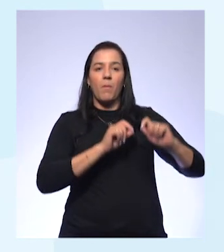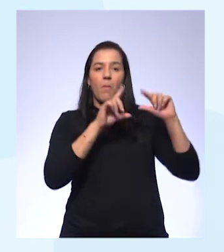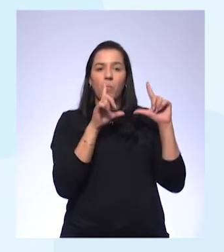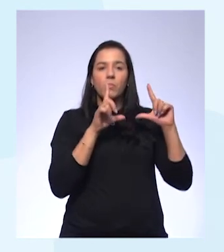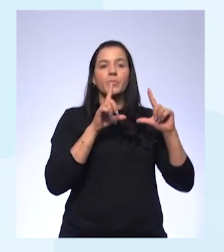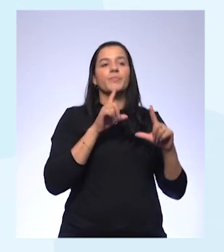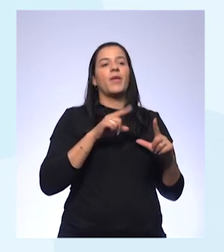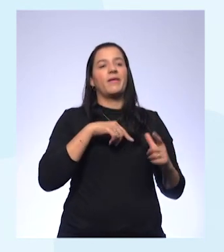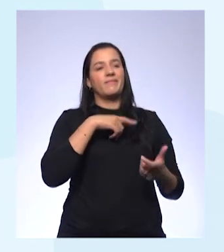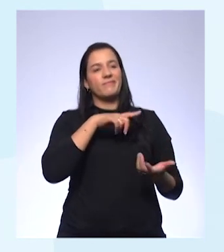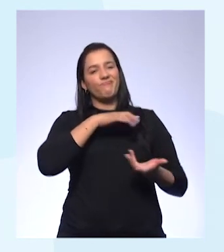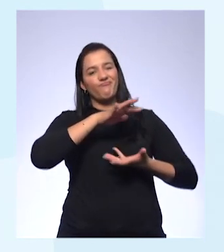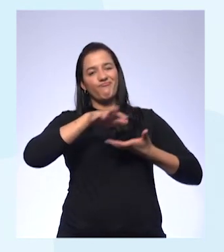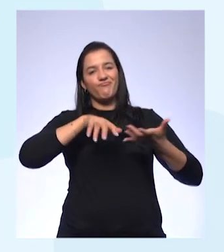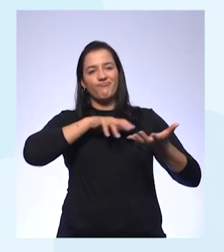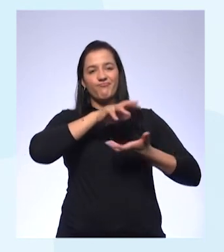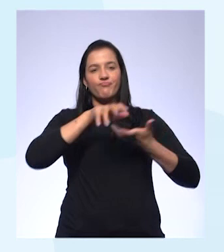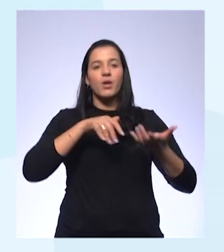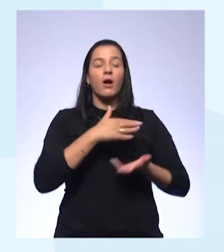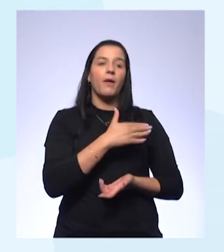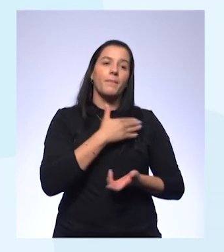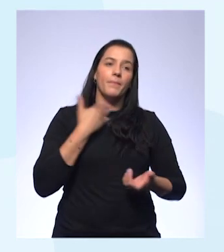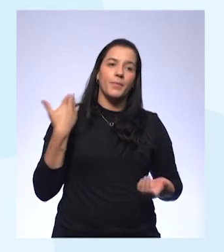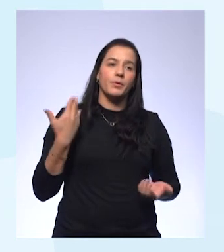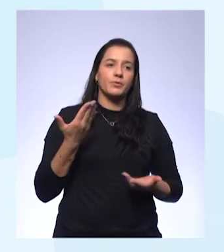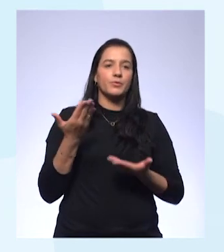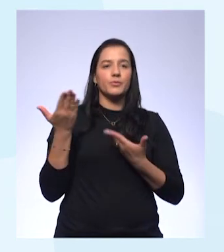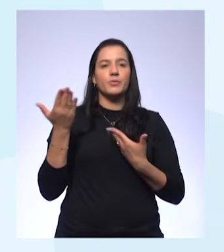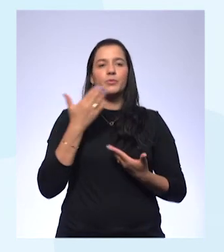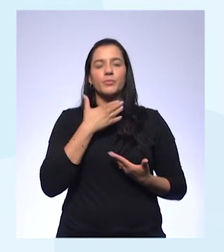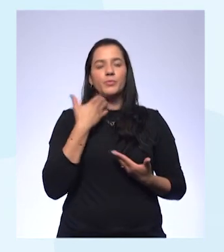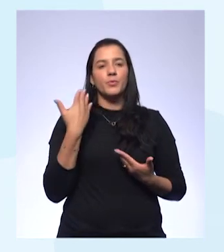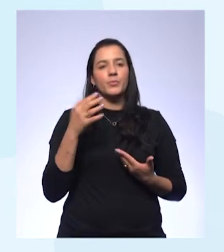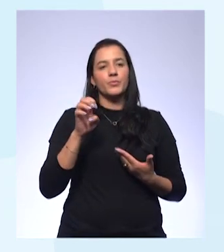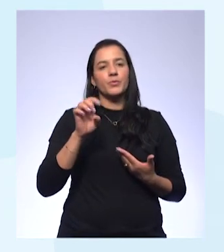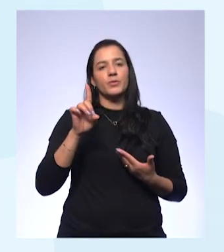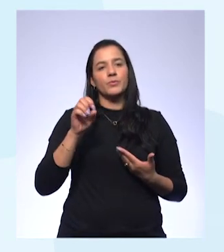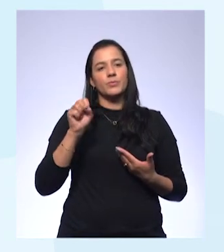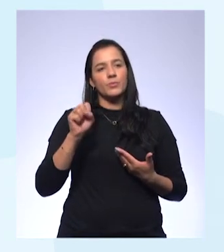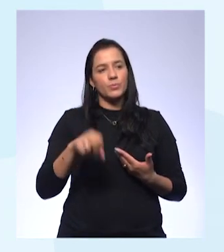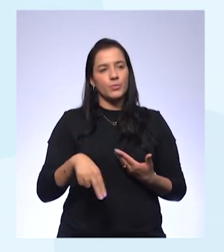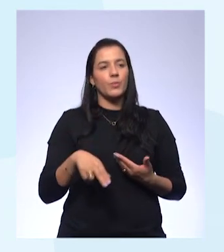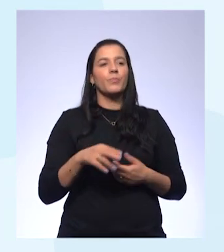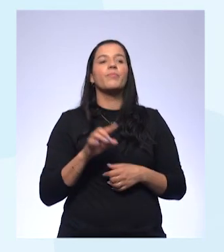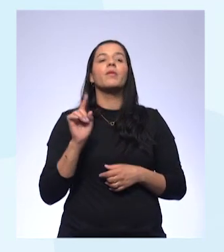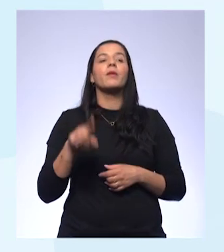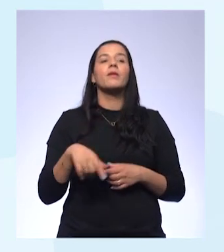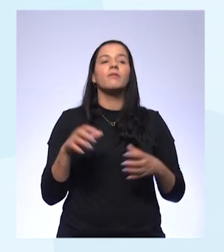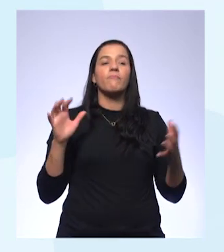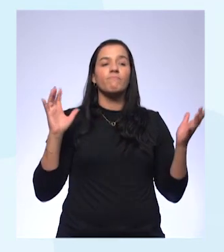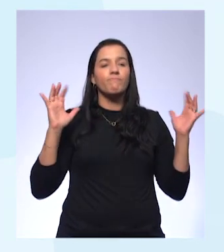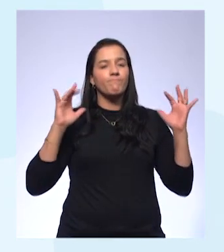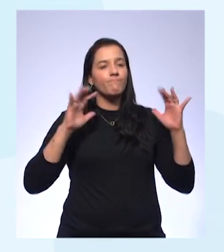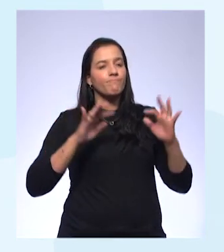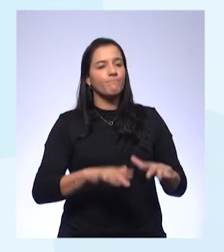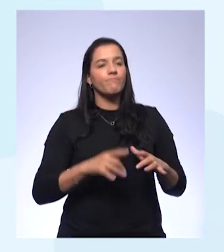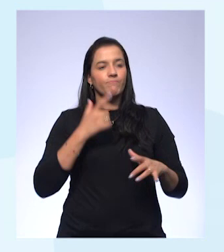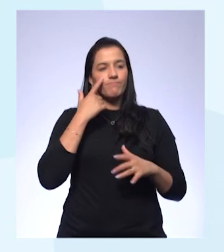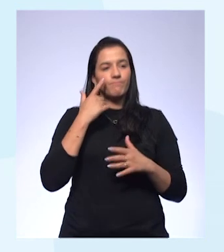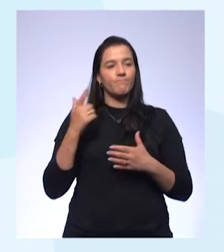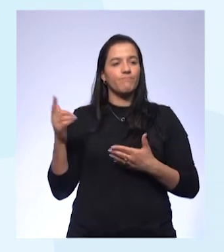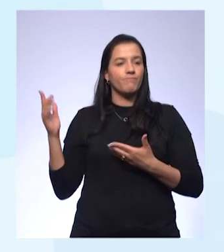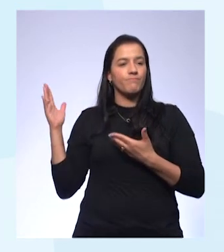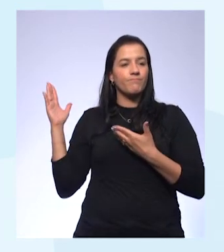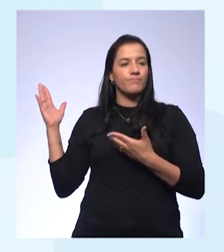gerou esse evento, né, com a morte do Edson Luiz, e causou uma grande comoção, né? Então vocês vejam aí na imagem o corpo